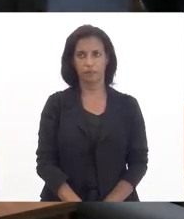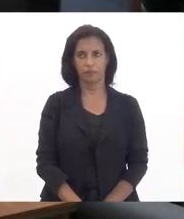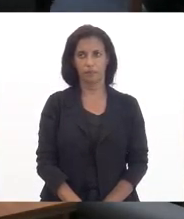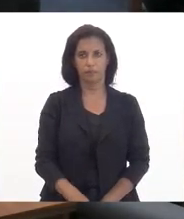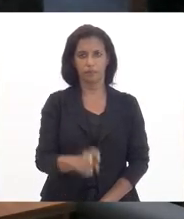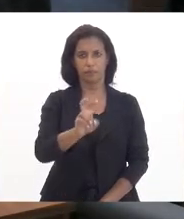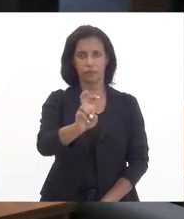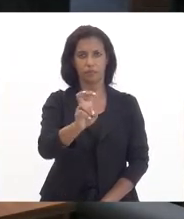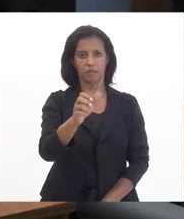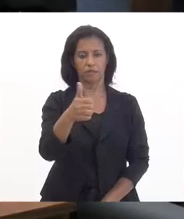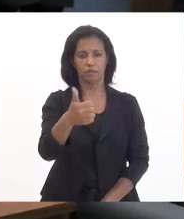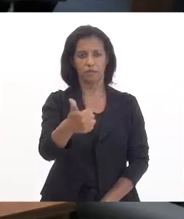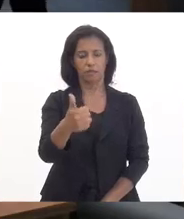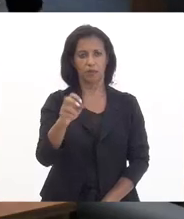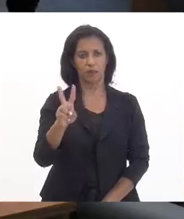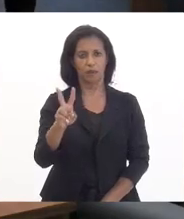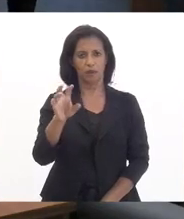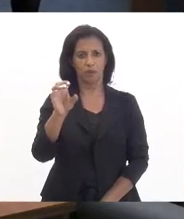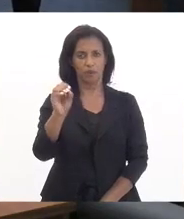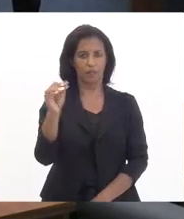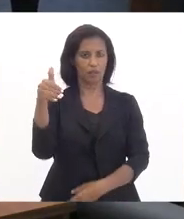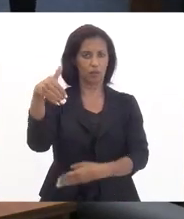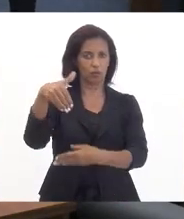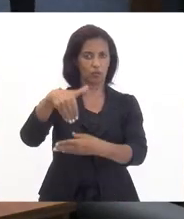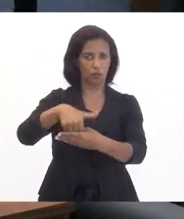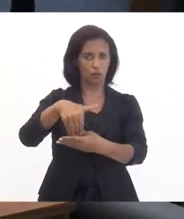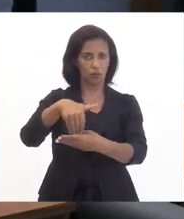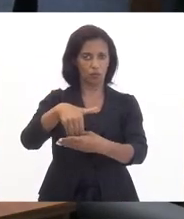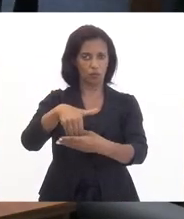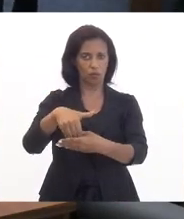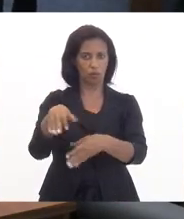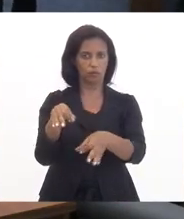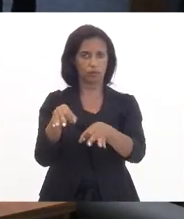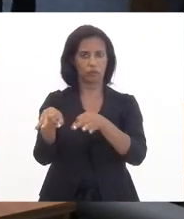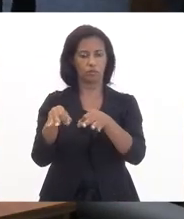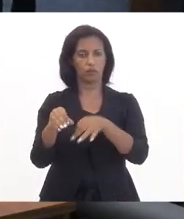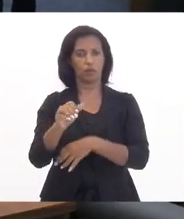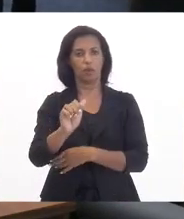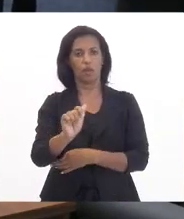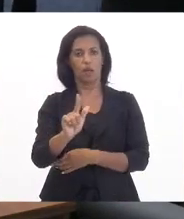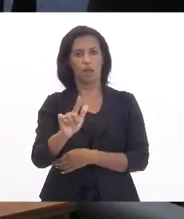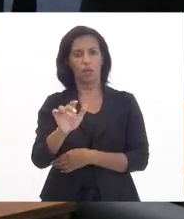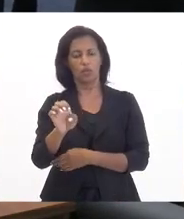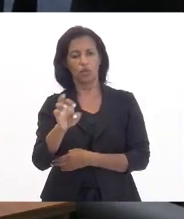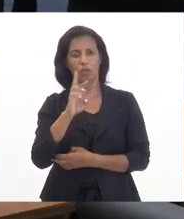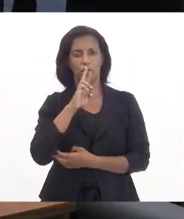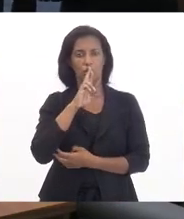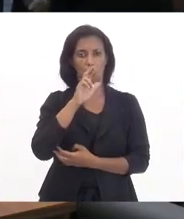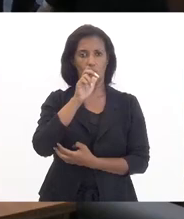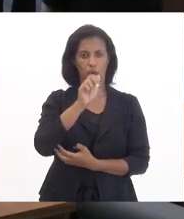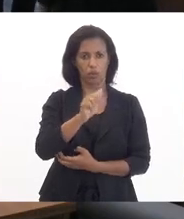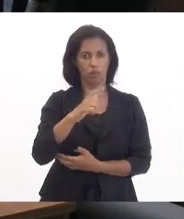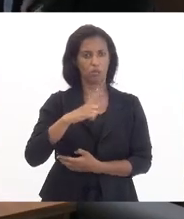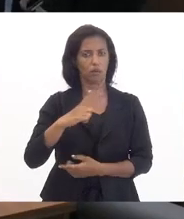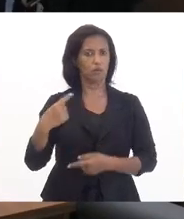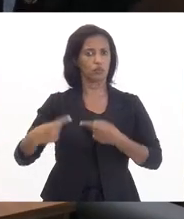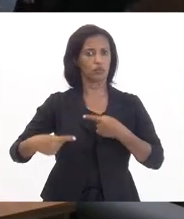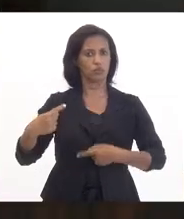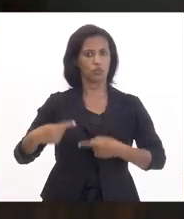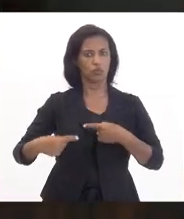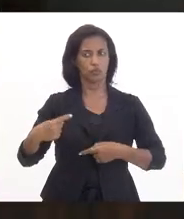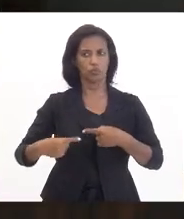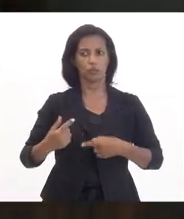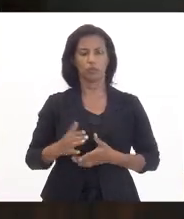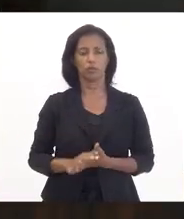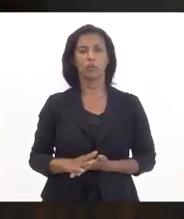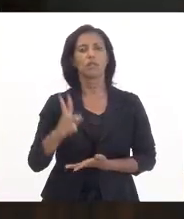51º veto, que é o voto do que é o projeto do Alexandre Knobloch, Rodrigo, que tivemos uma discussão lá